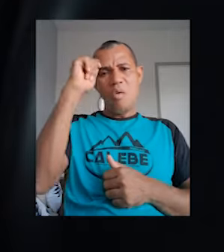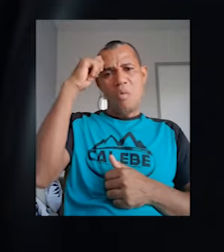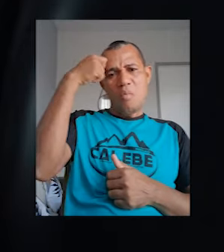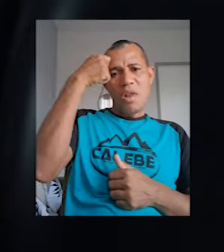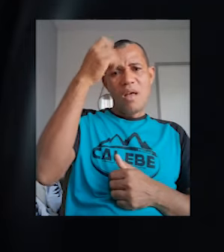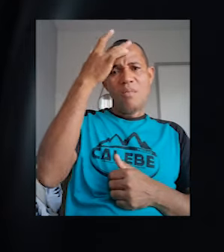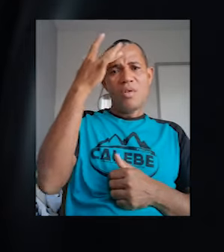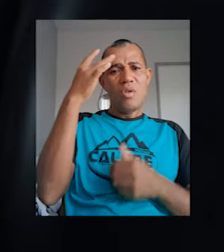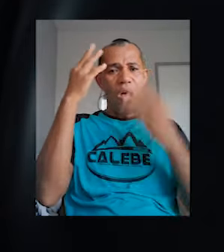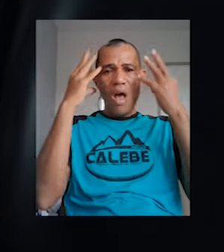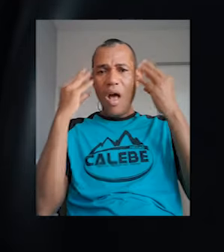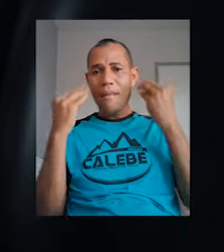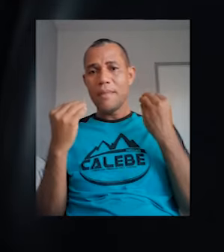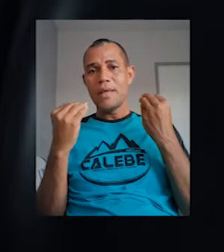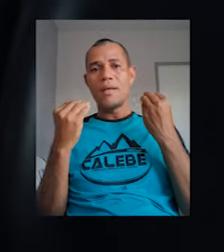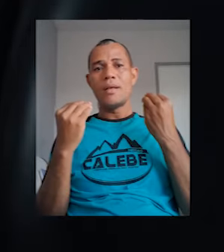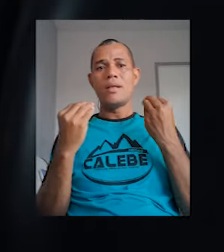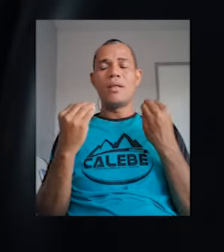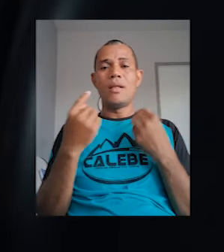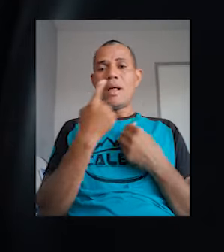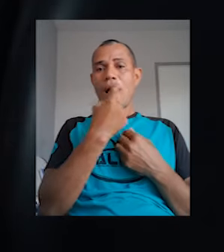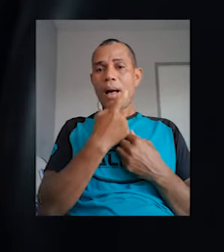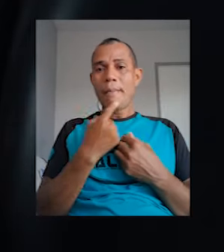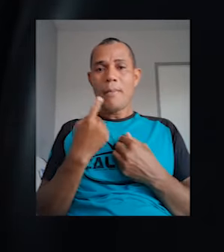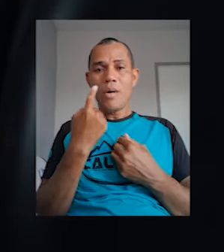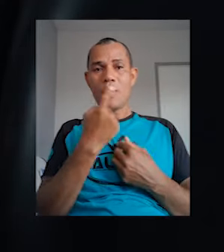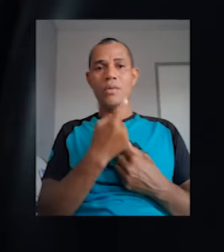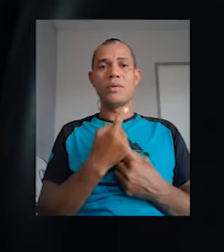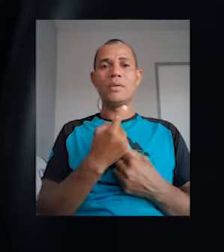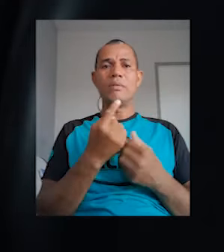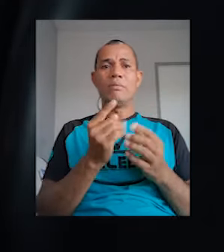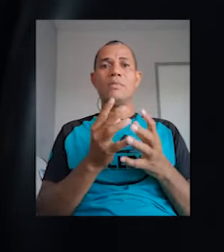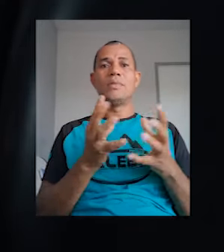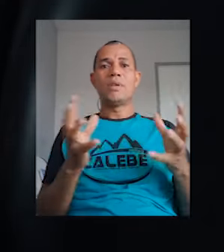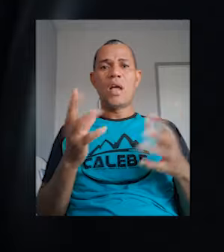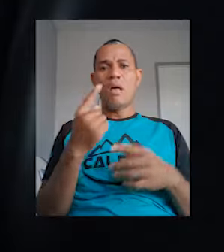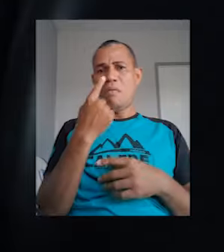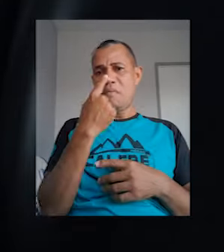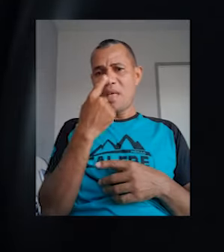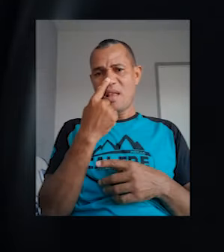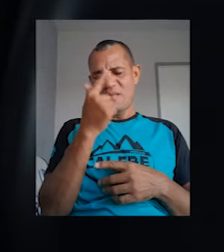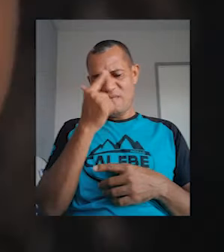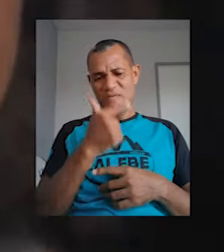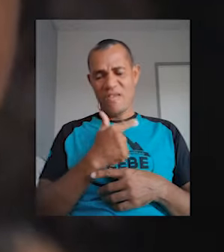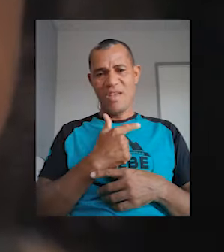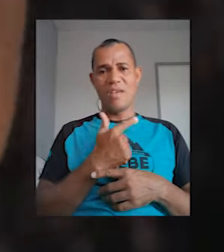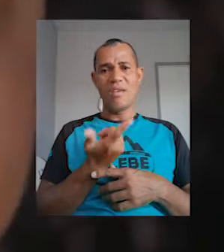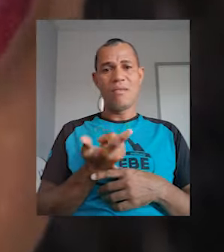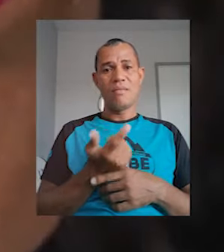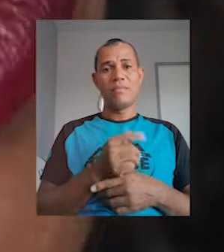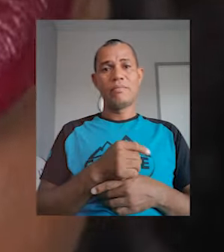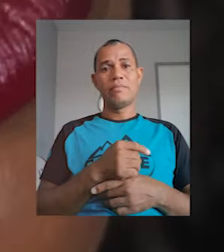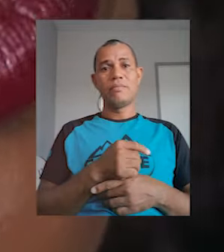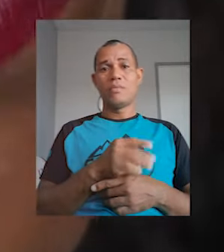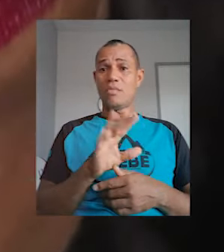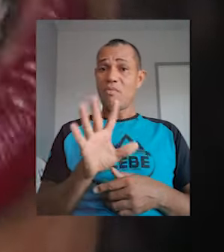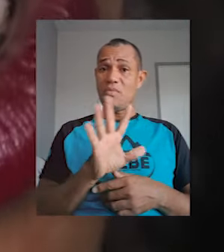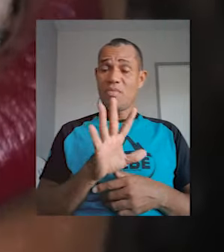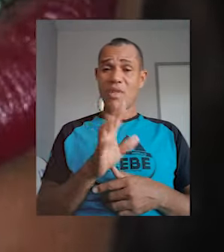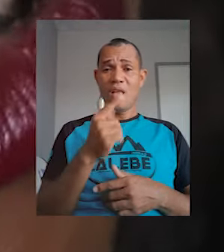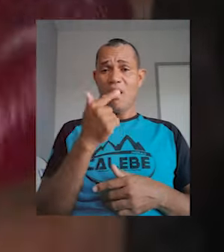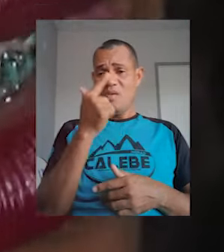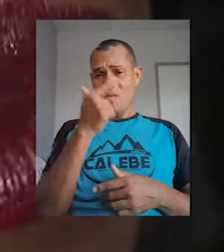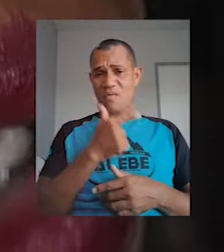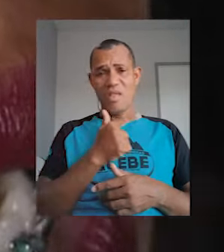seus traços, né, os cabelos, a boca grande, o nariz. Infelizmente,